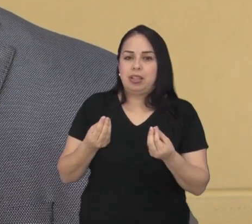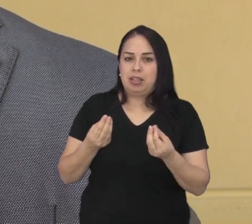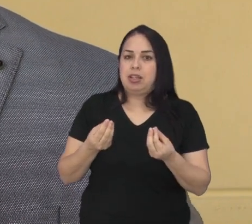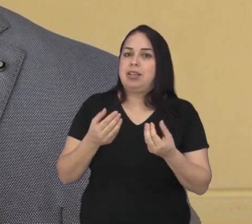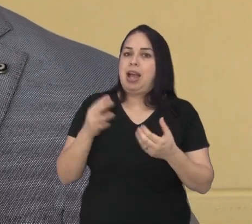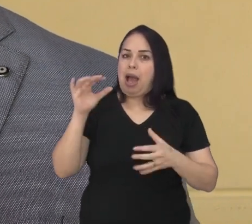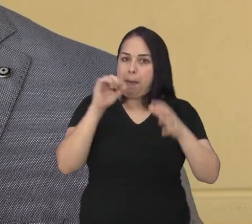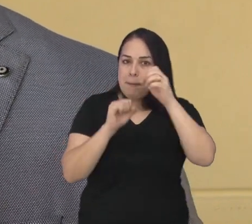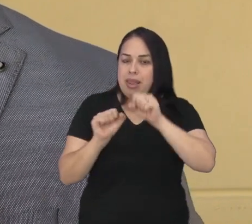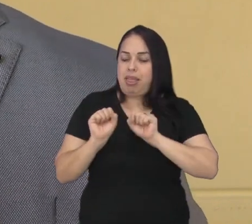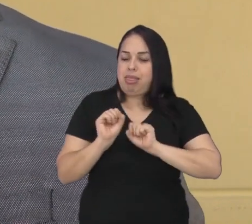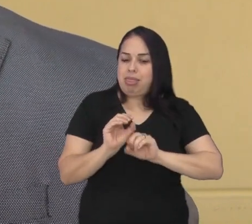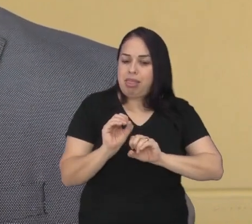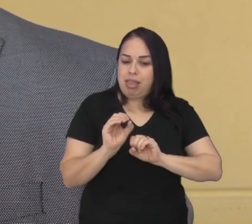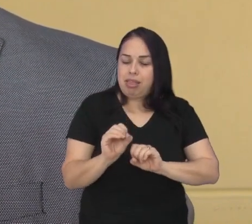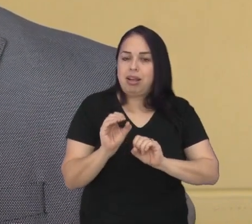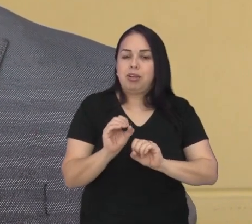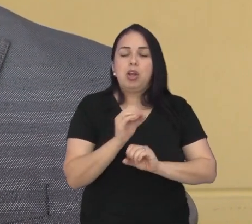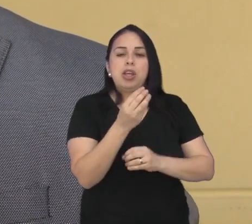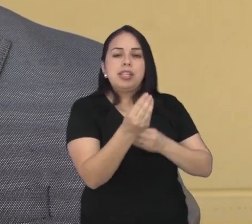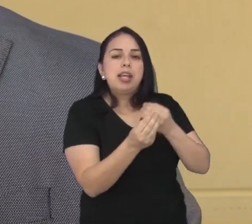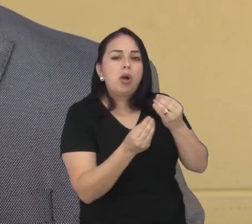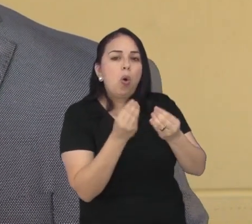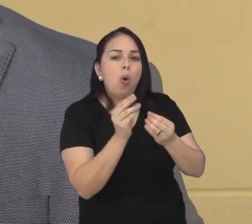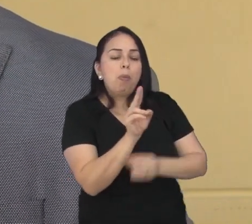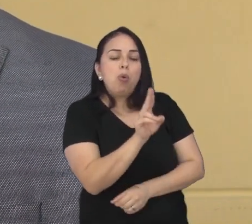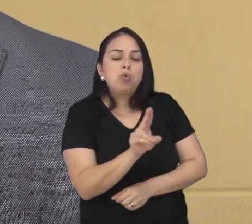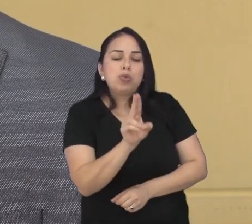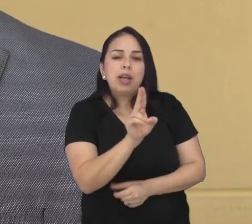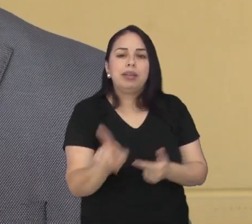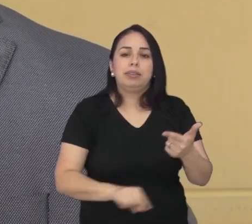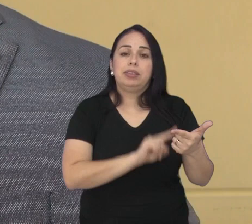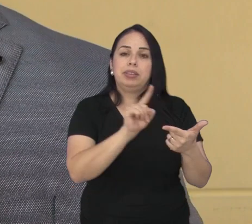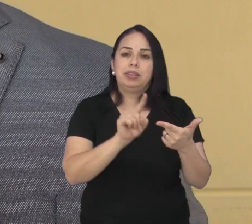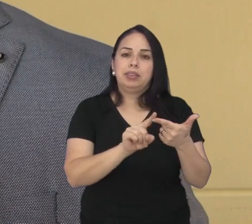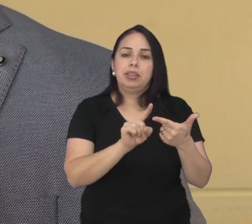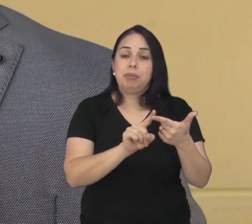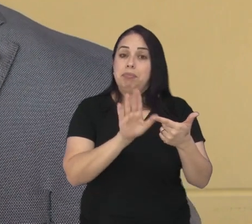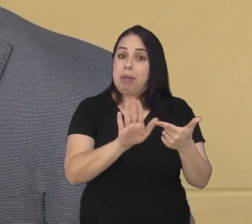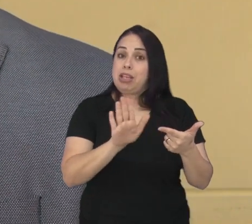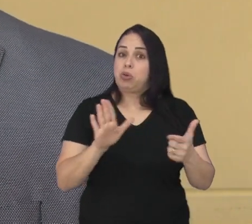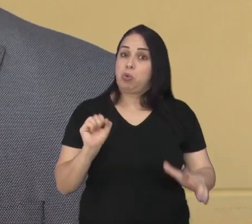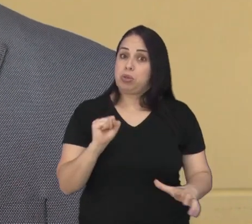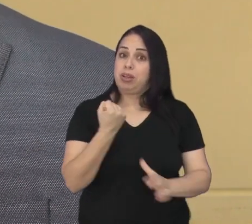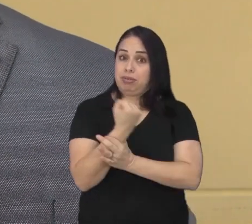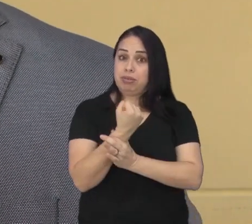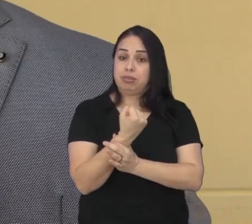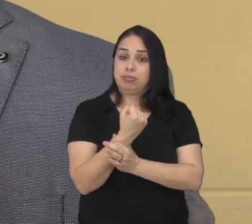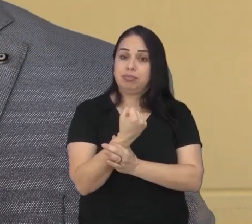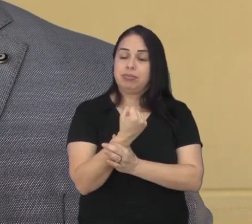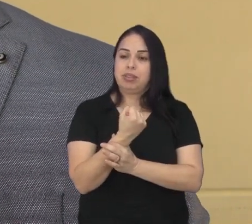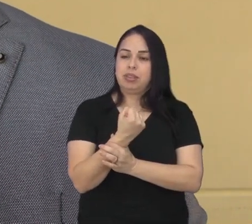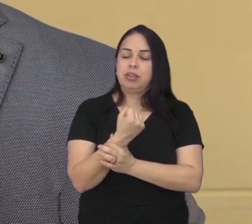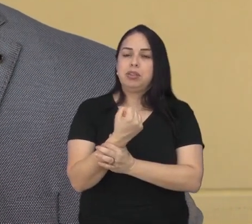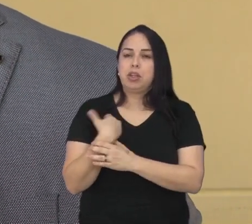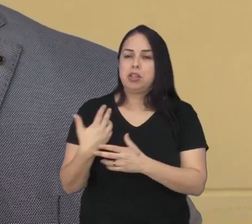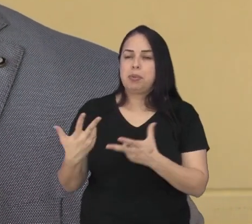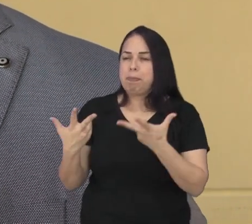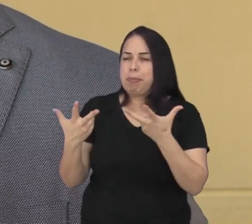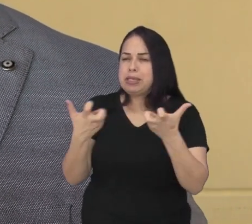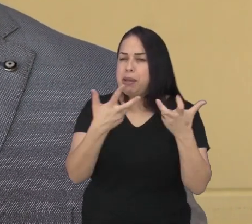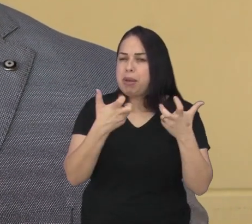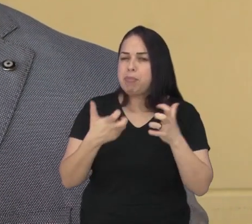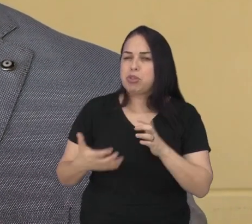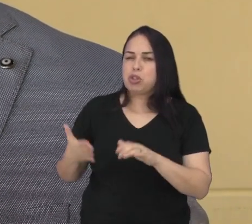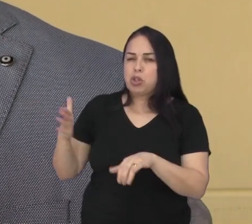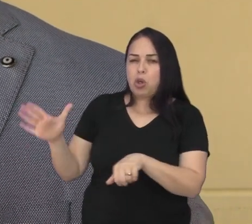uma política de educação para ensinar como utilizar e como utilizar com segurança. Nós vemos o